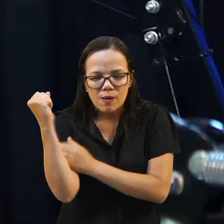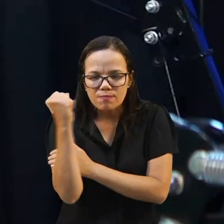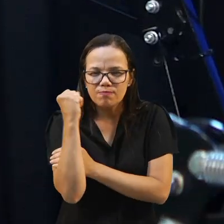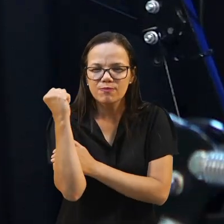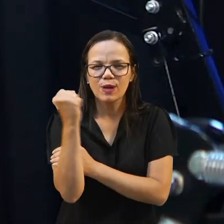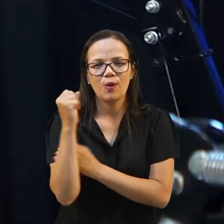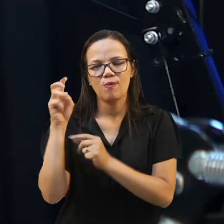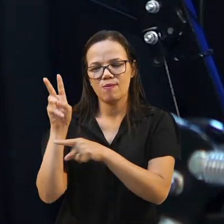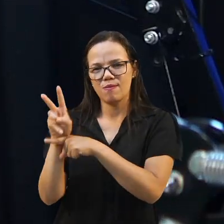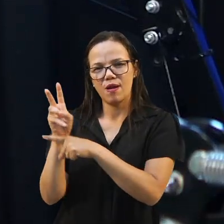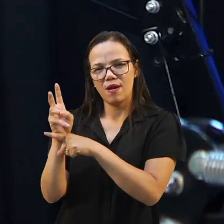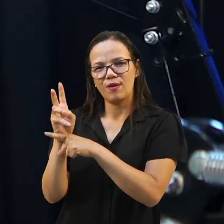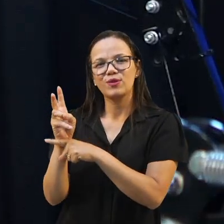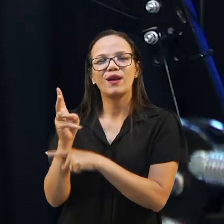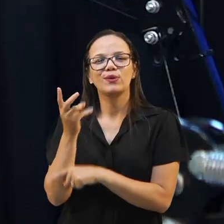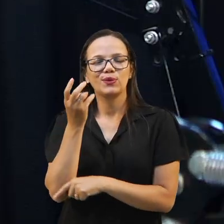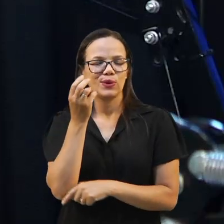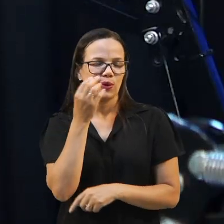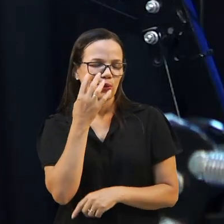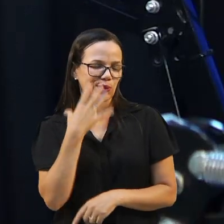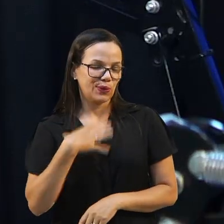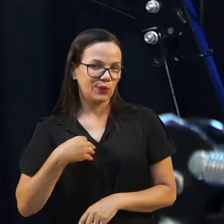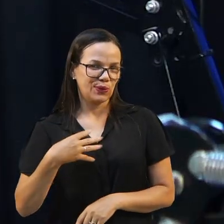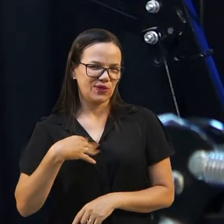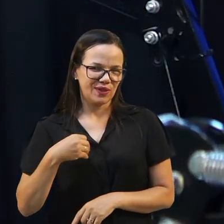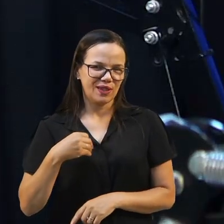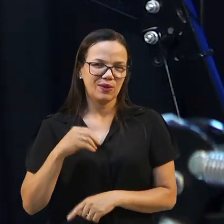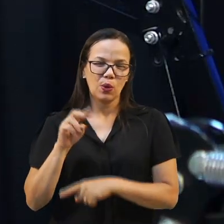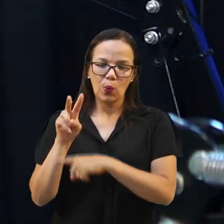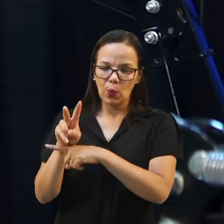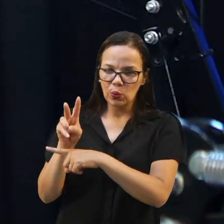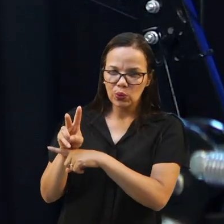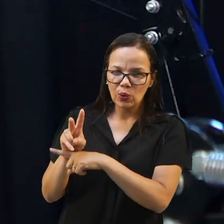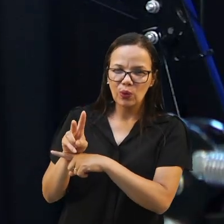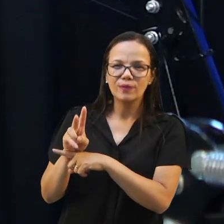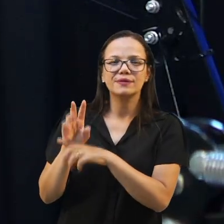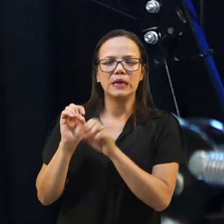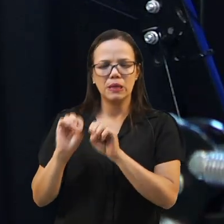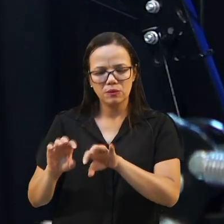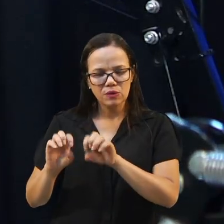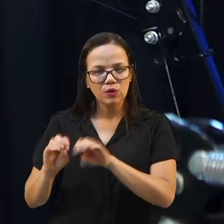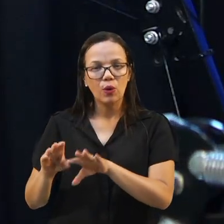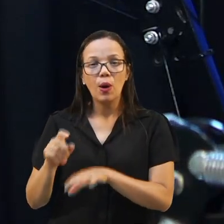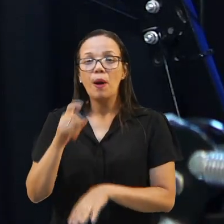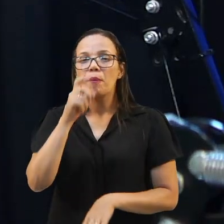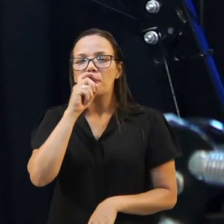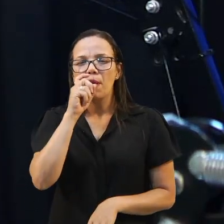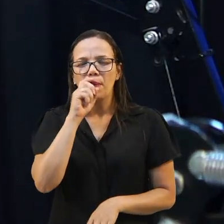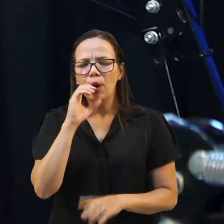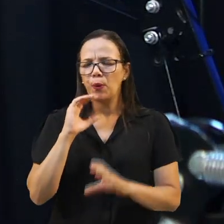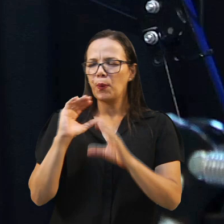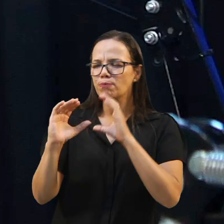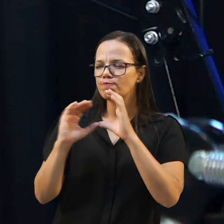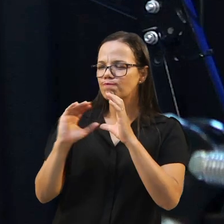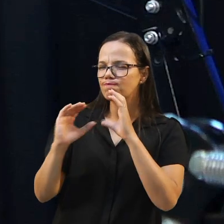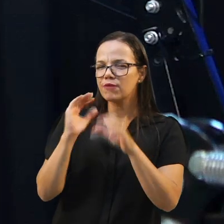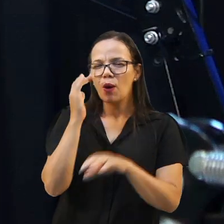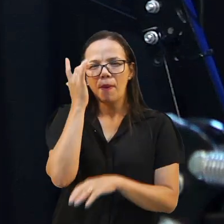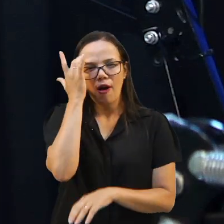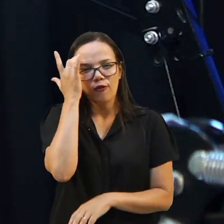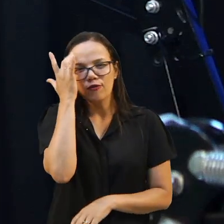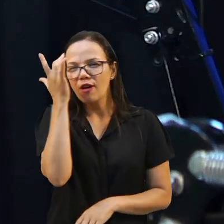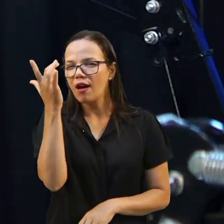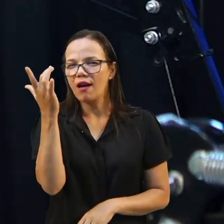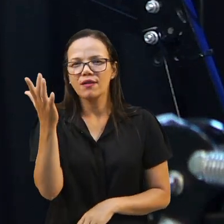filhos. Meu pai era uma pessoa de fácil comunicação